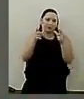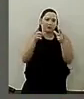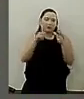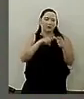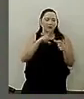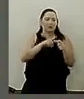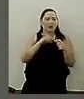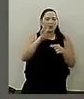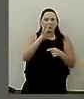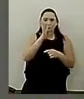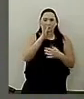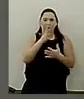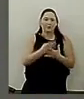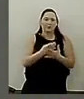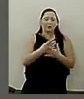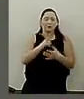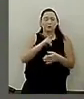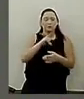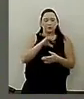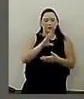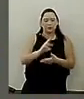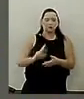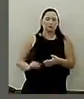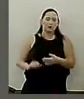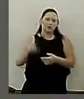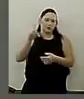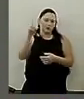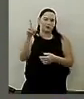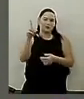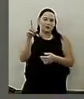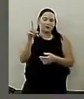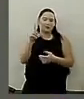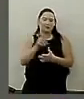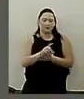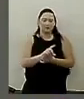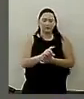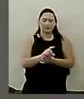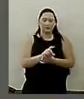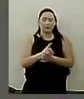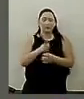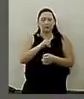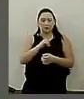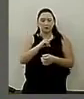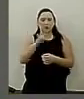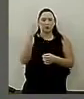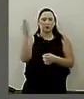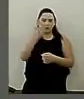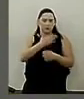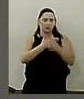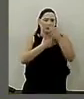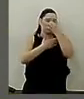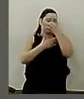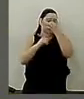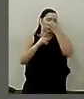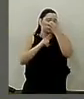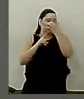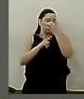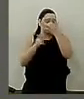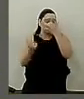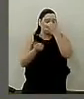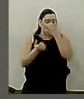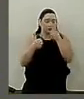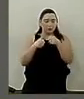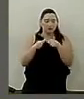admiração. Adorar a Deus é admirá-lo. é respeitá-lo, é querer estar